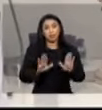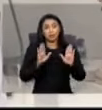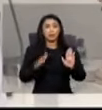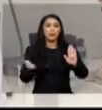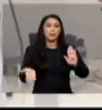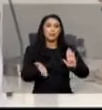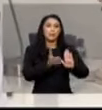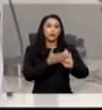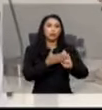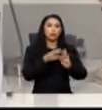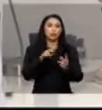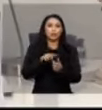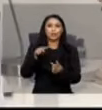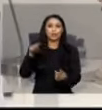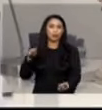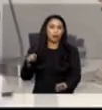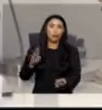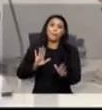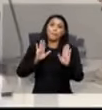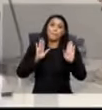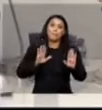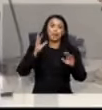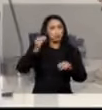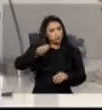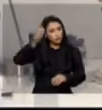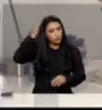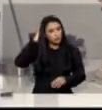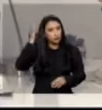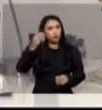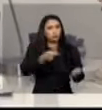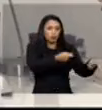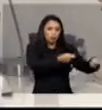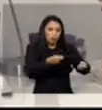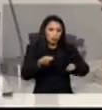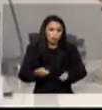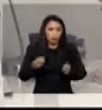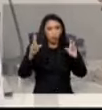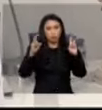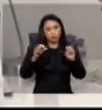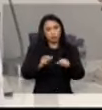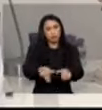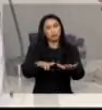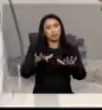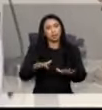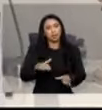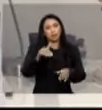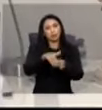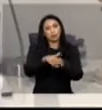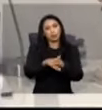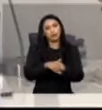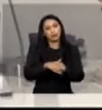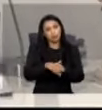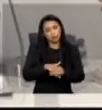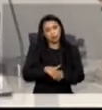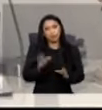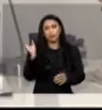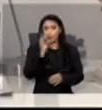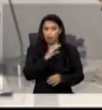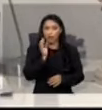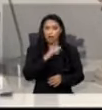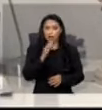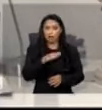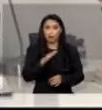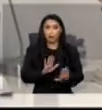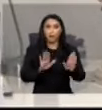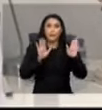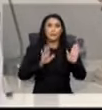no plenário virtual, mas o ministro Luiz Fux retrocedeu e acabou trazendo esse tema para o plenário, para o referendo, que acabou sendo bastante rápido. Mas o ministro